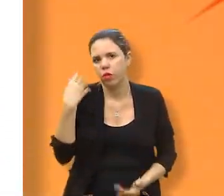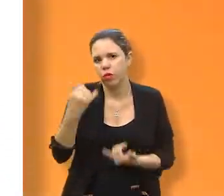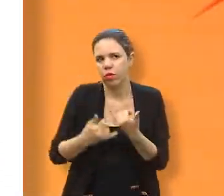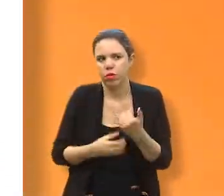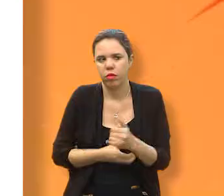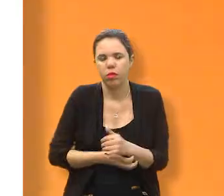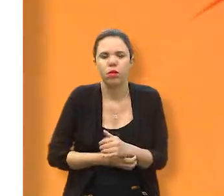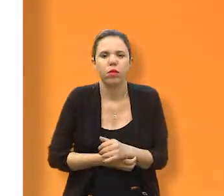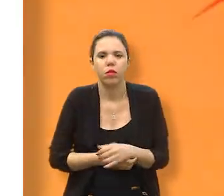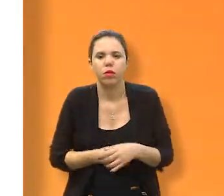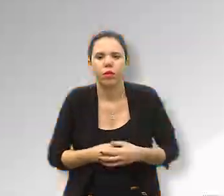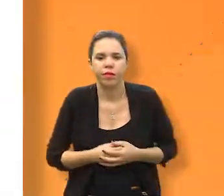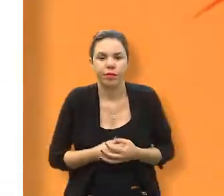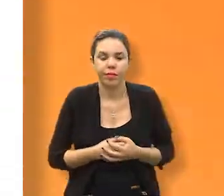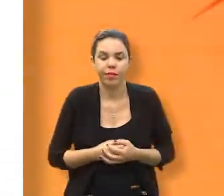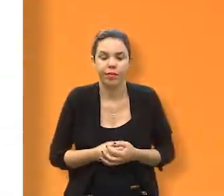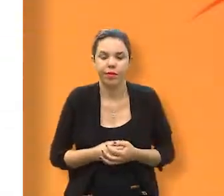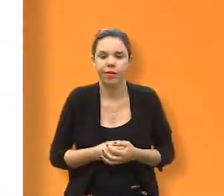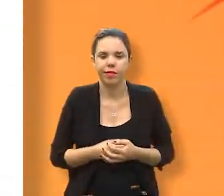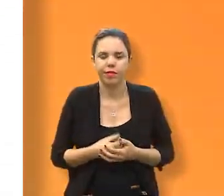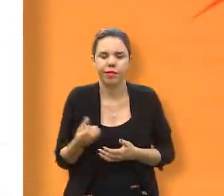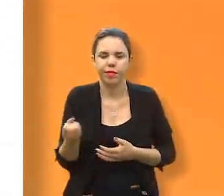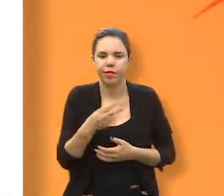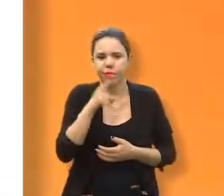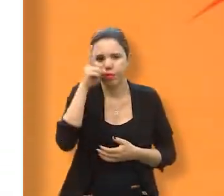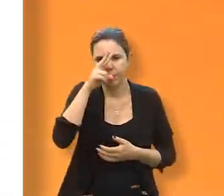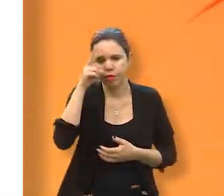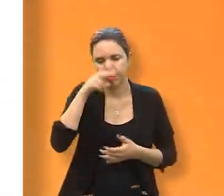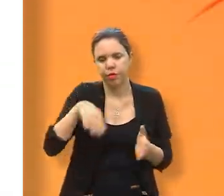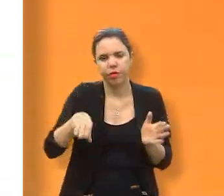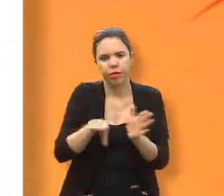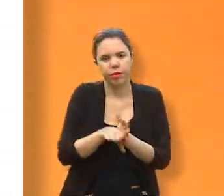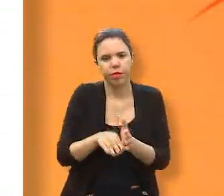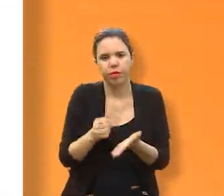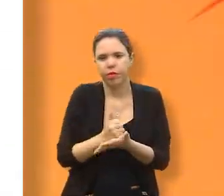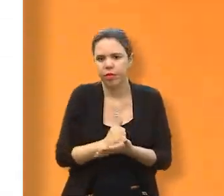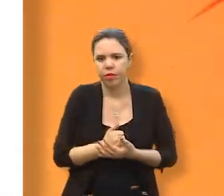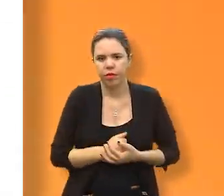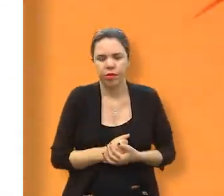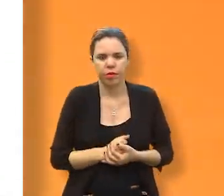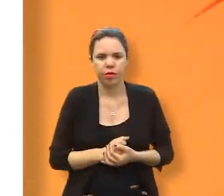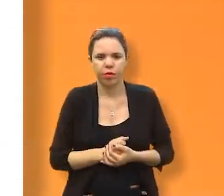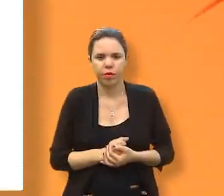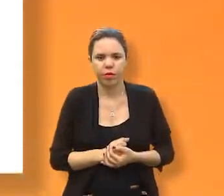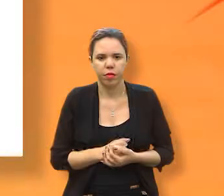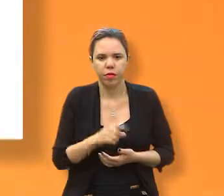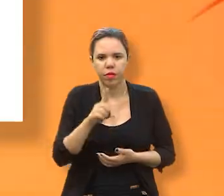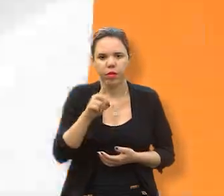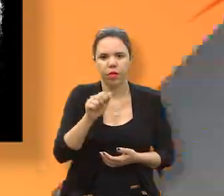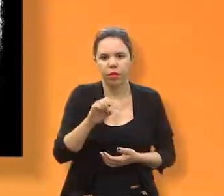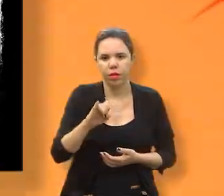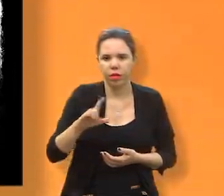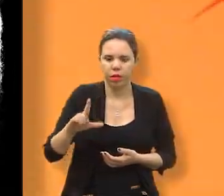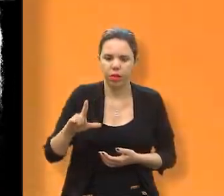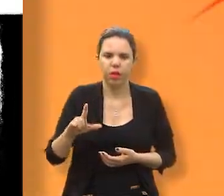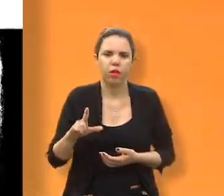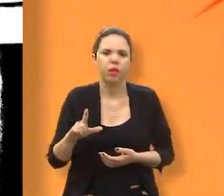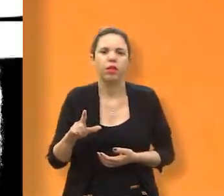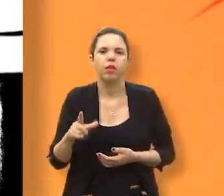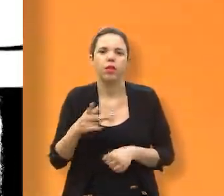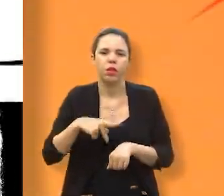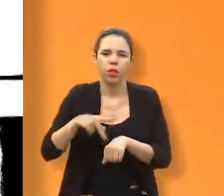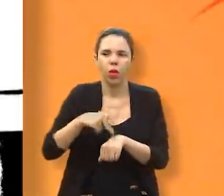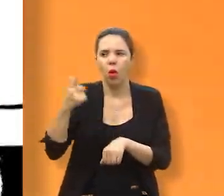jogo. As histórias novas não vieram da mesa de jogo, até porque o Daniel está na Tailândia, o João